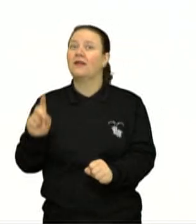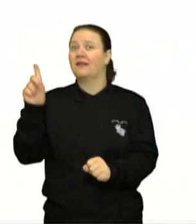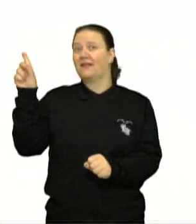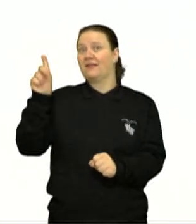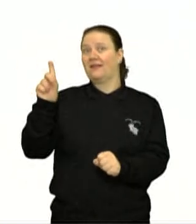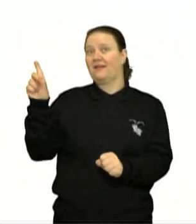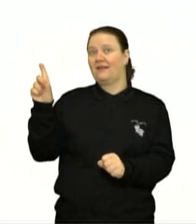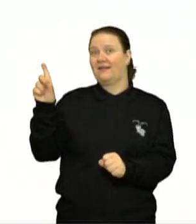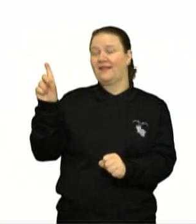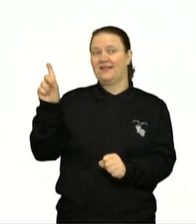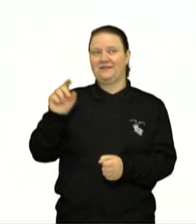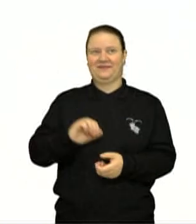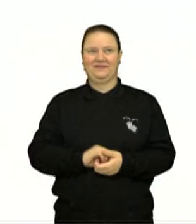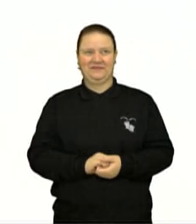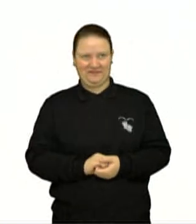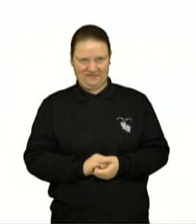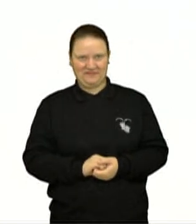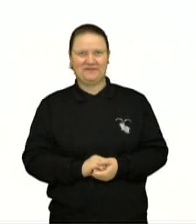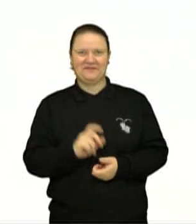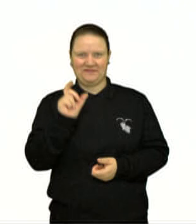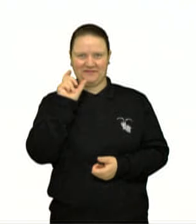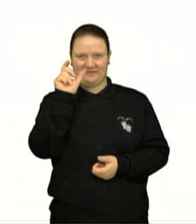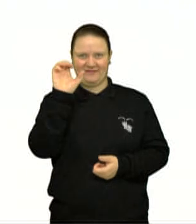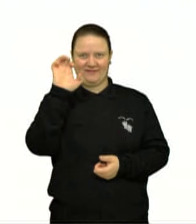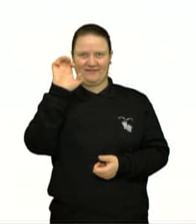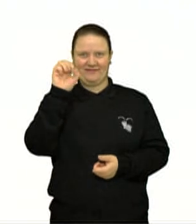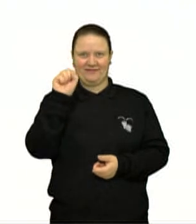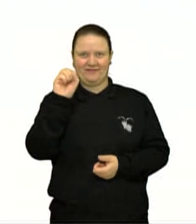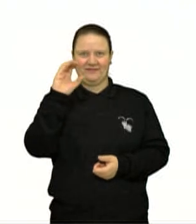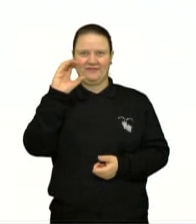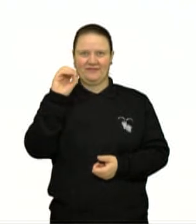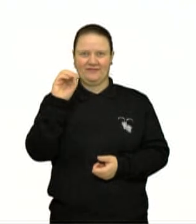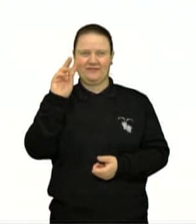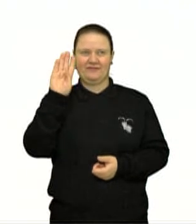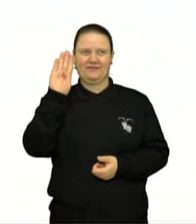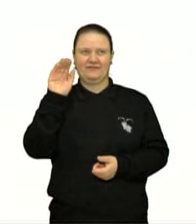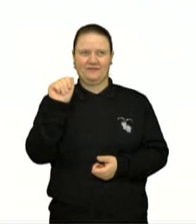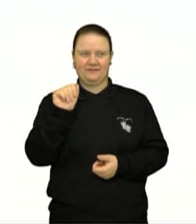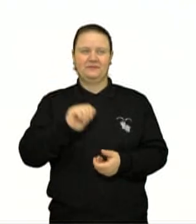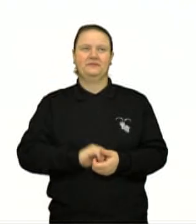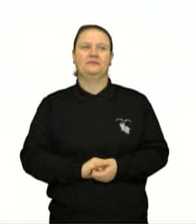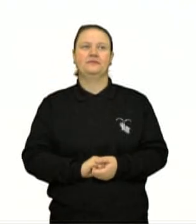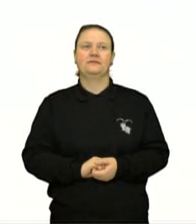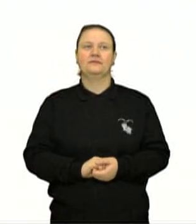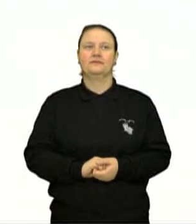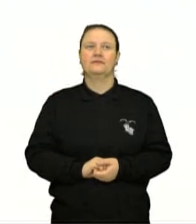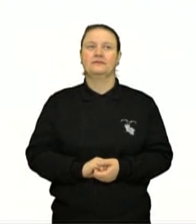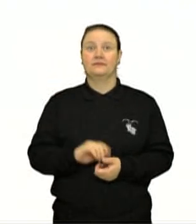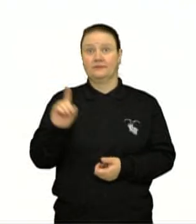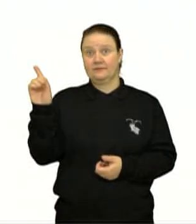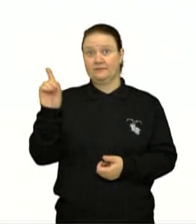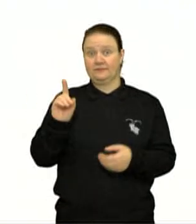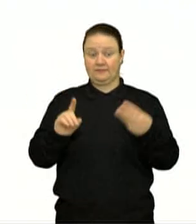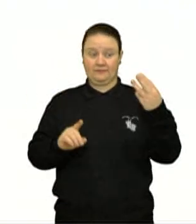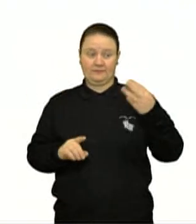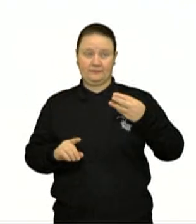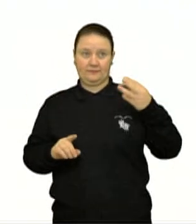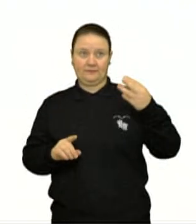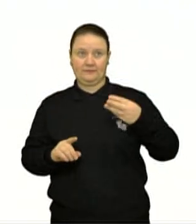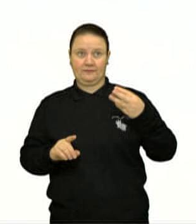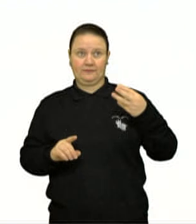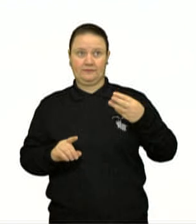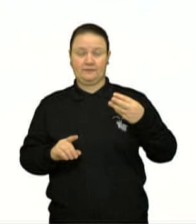uma escoba, exatamente. Mi cumpleaños es mañana y quiero comer de chocolate.